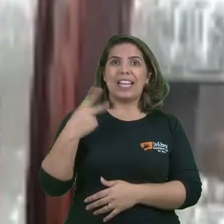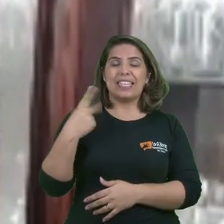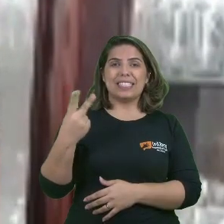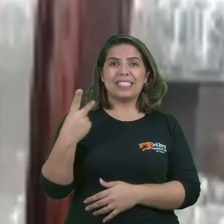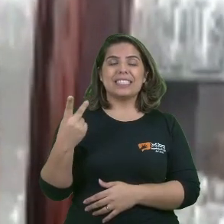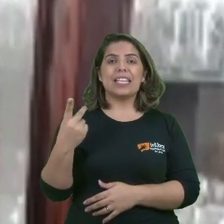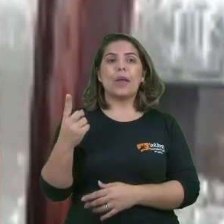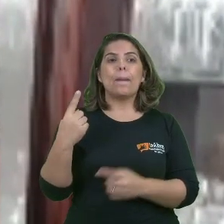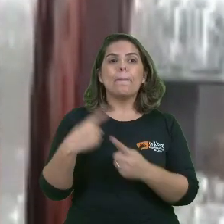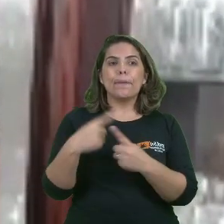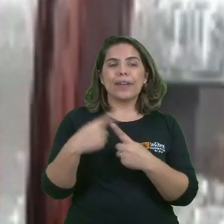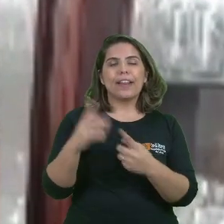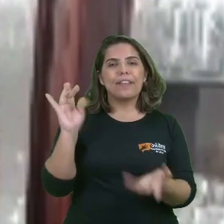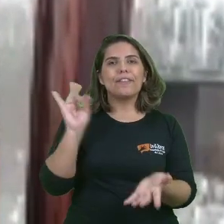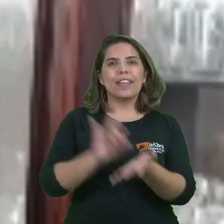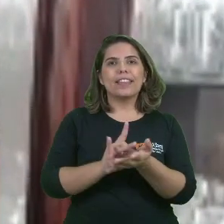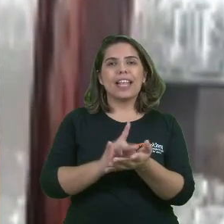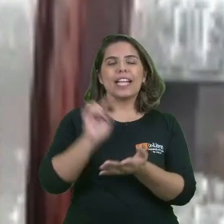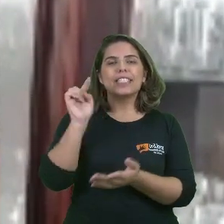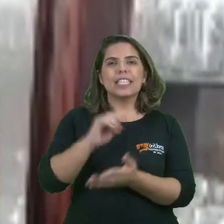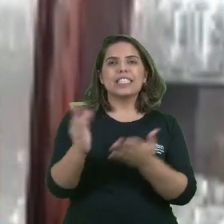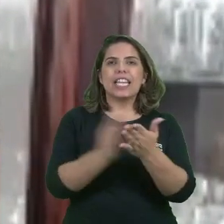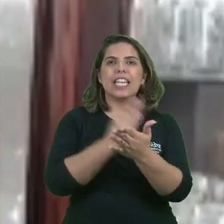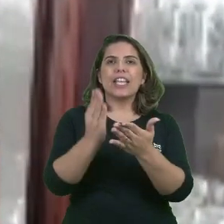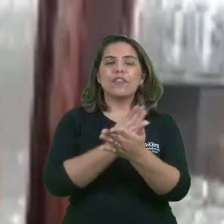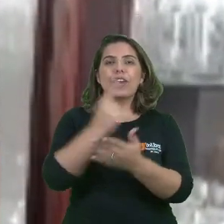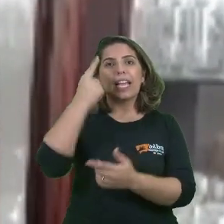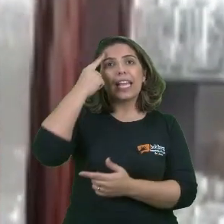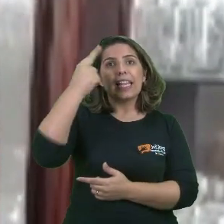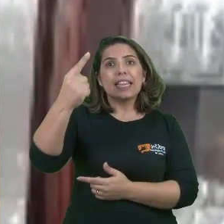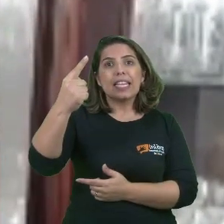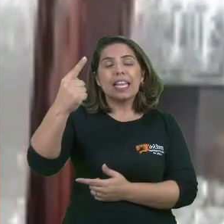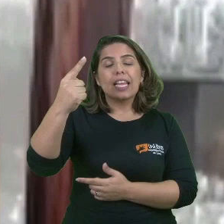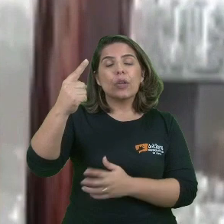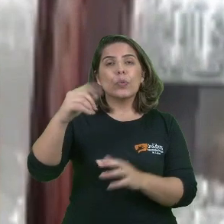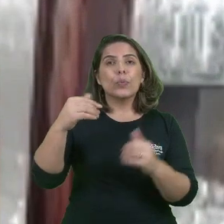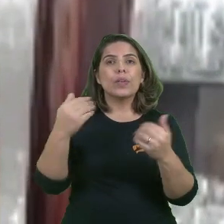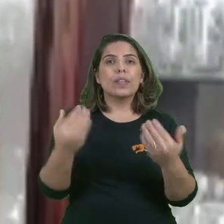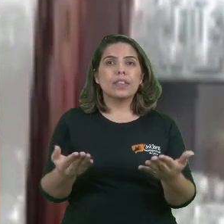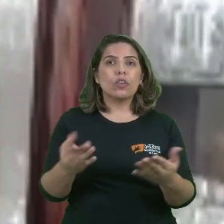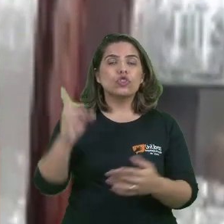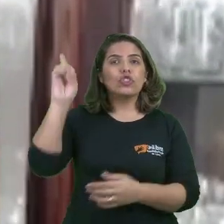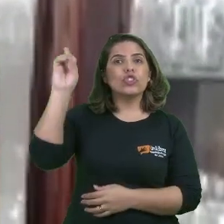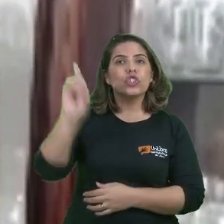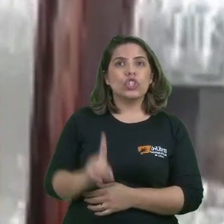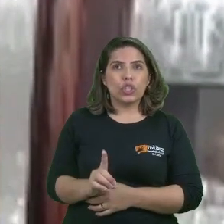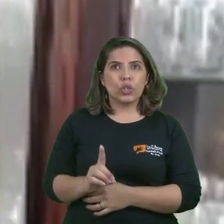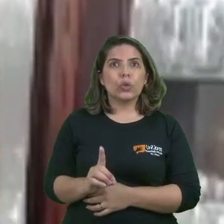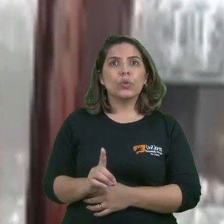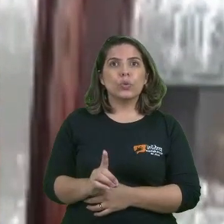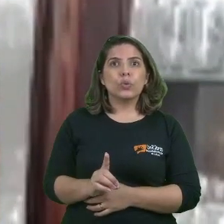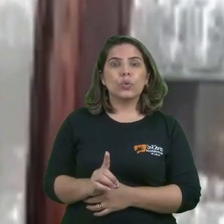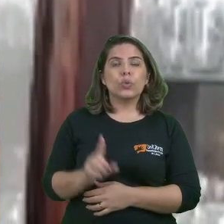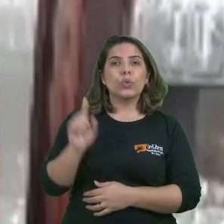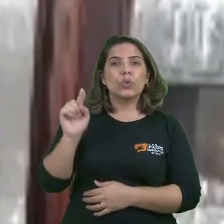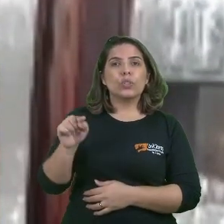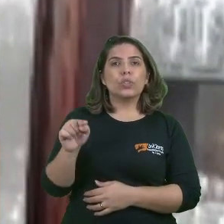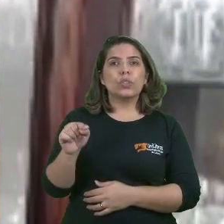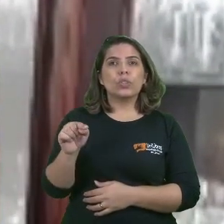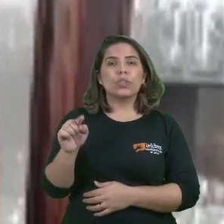corrigir lá porque na verdade ele veio da ideia do então diretor da